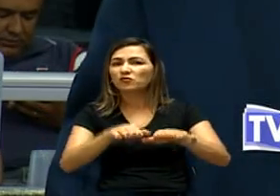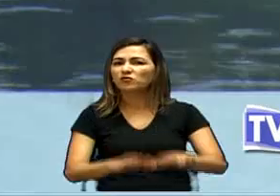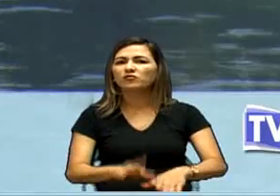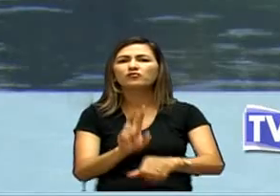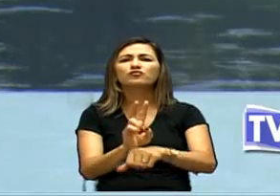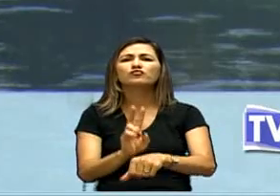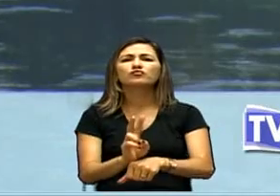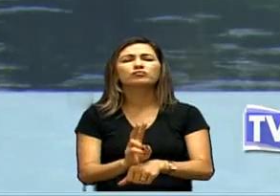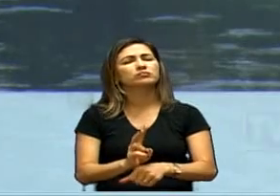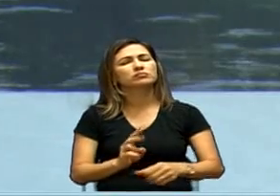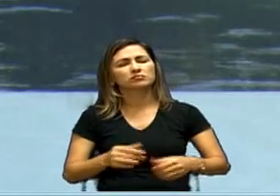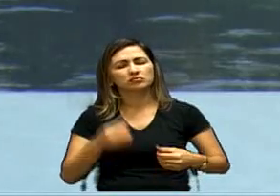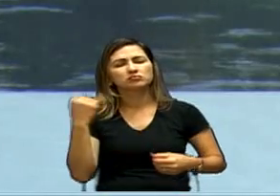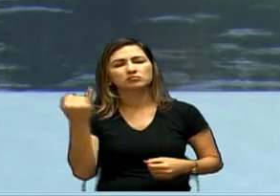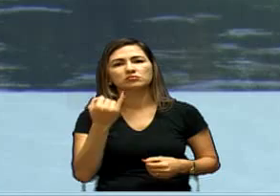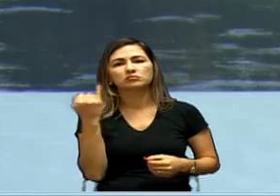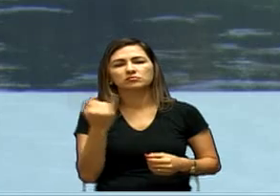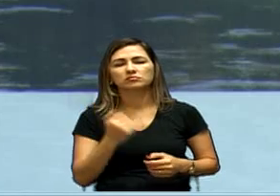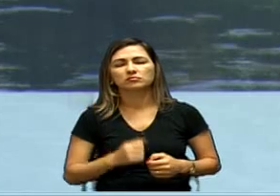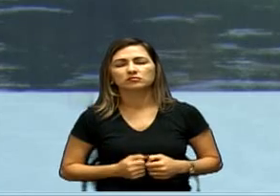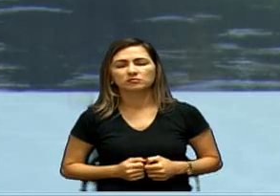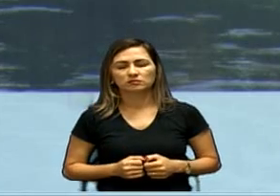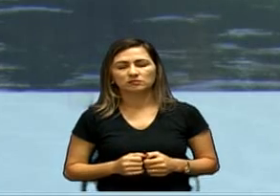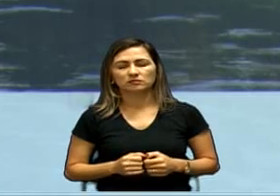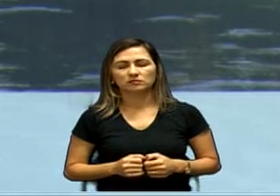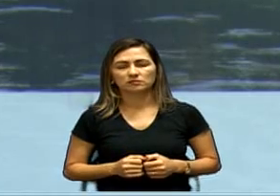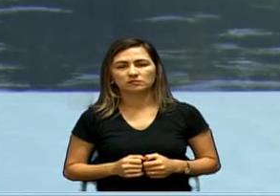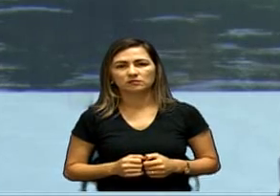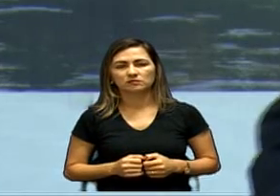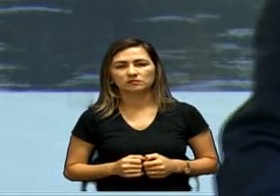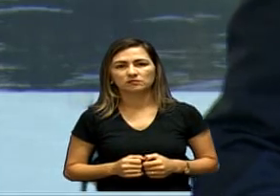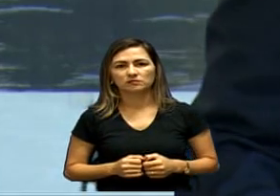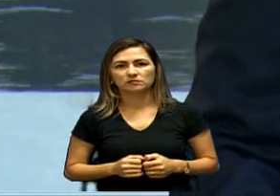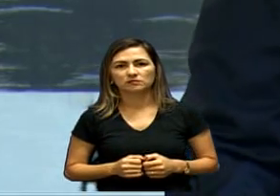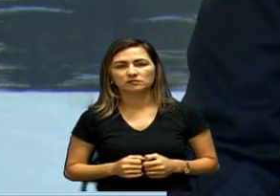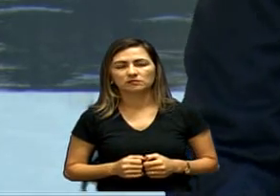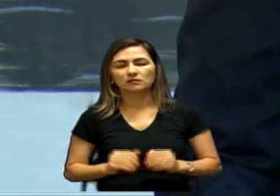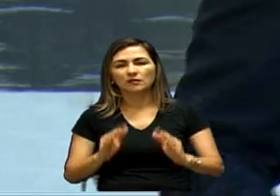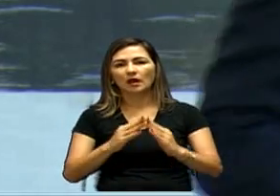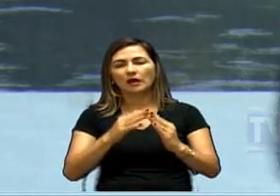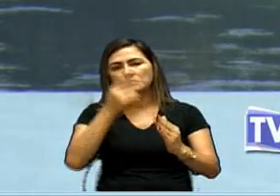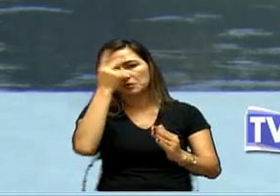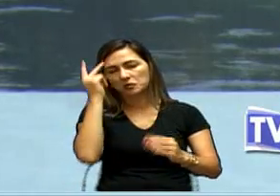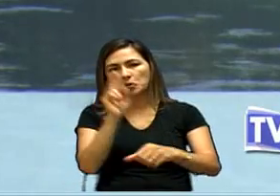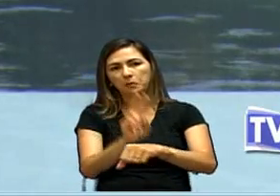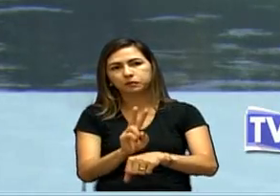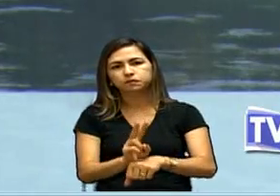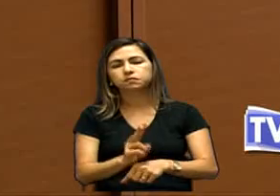Vossa Excelência, que é de grande valia. Vereador Fausto, né? Depois vereadora Fernanda.